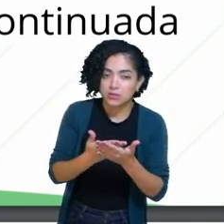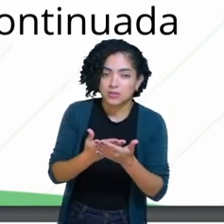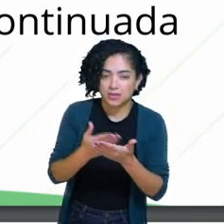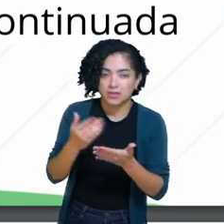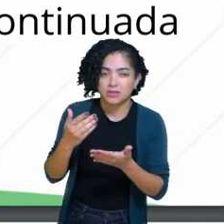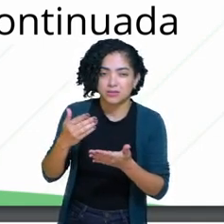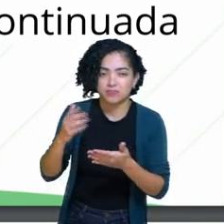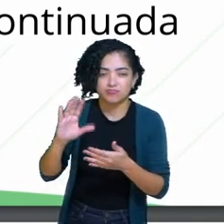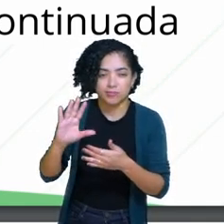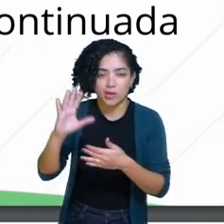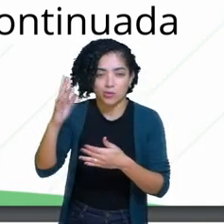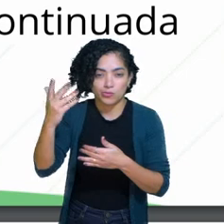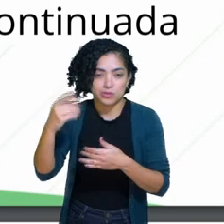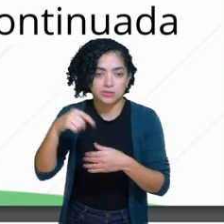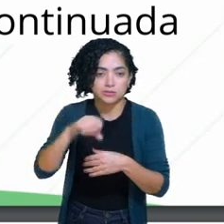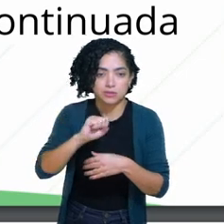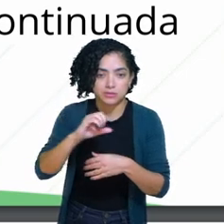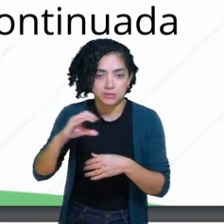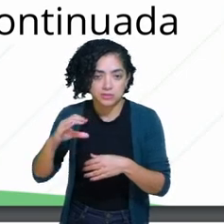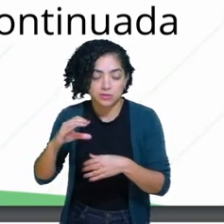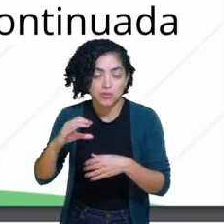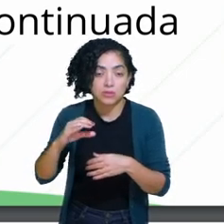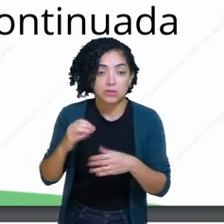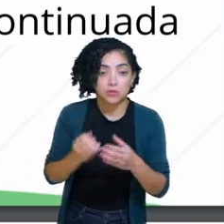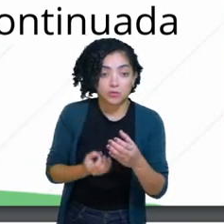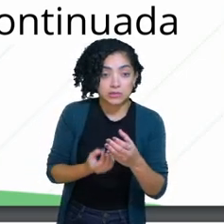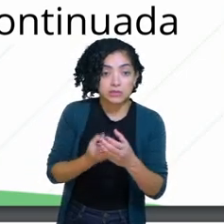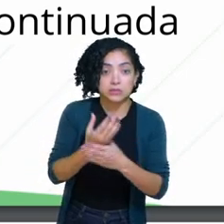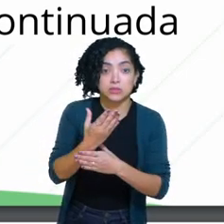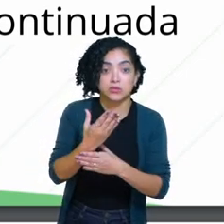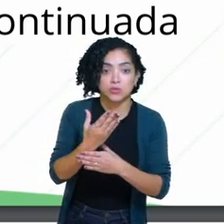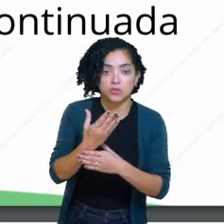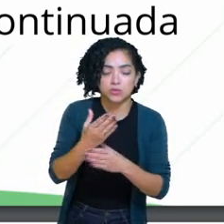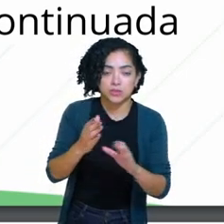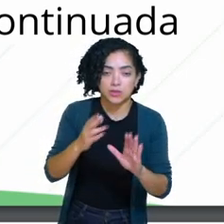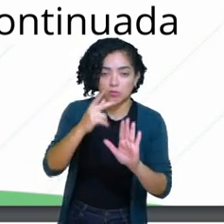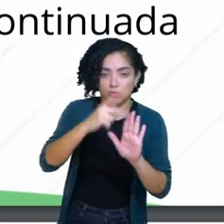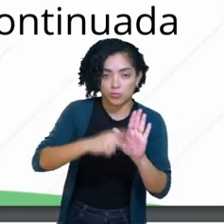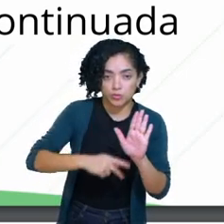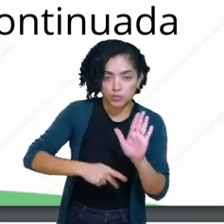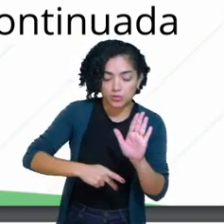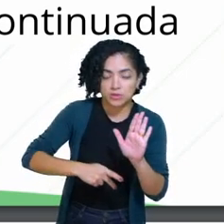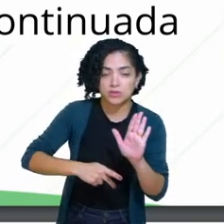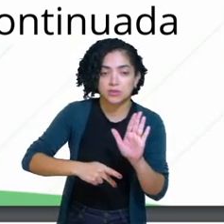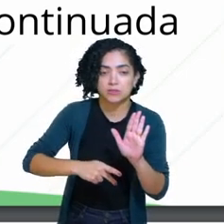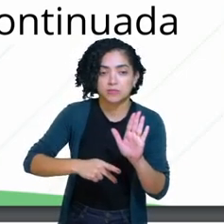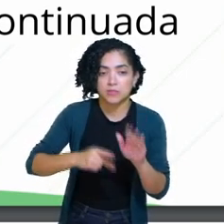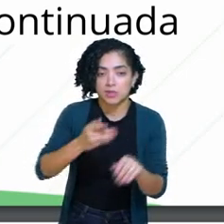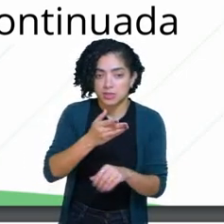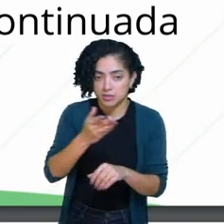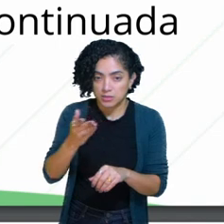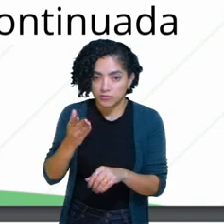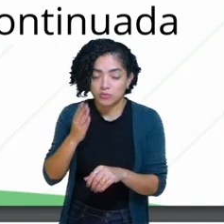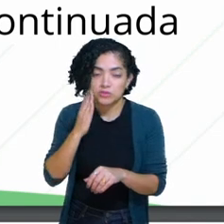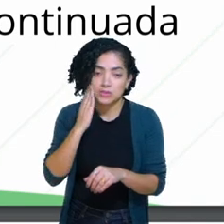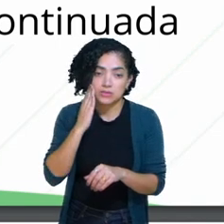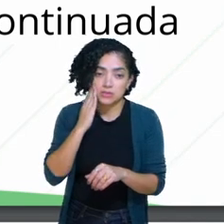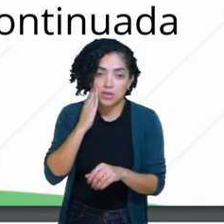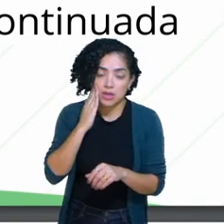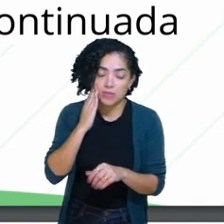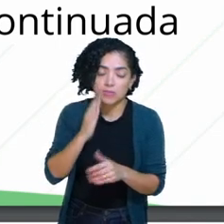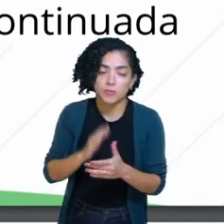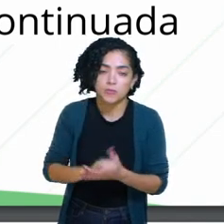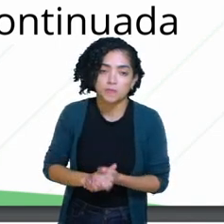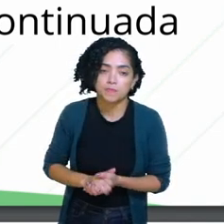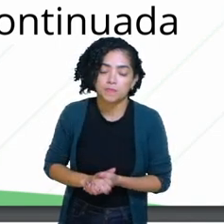tivemos em Santa Catarina se criou ou integra né Marines saí eh e outros provavelmente também envolvidos né Jorge